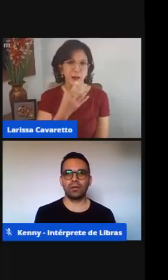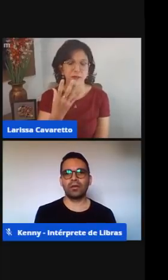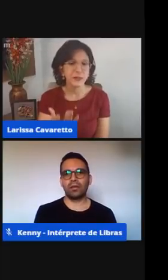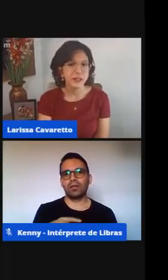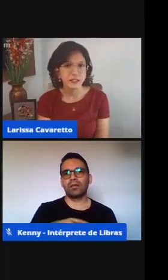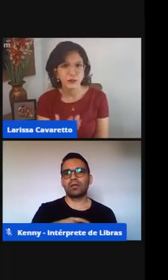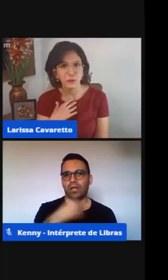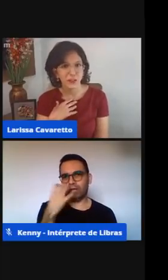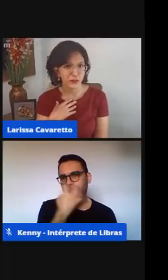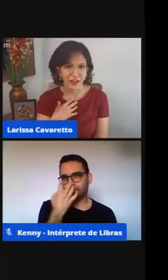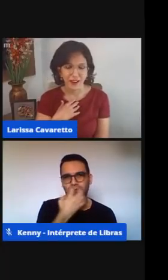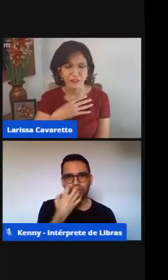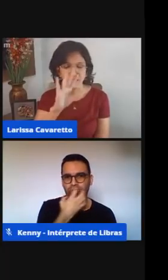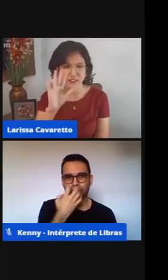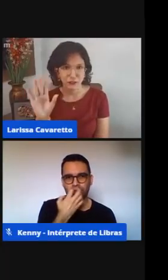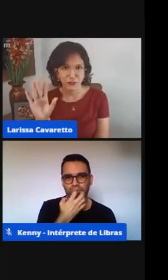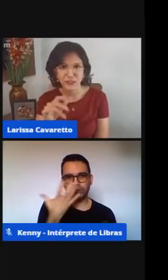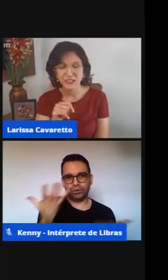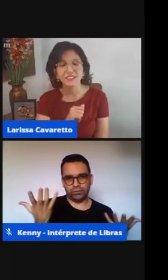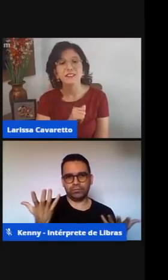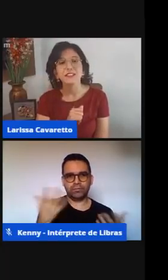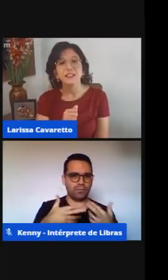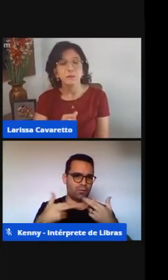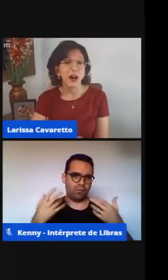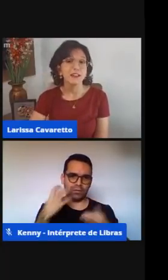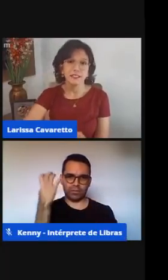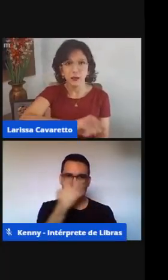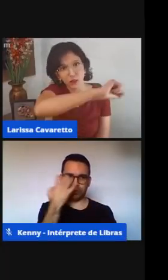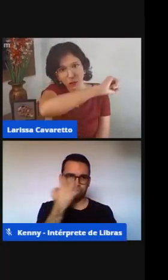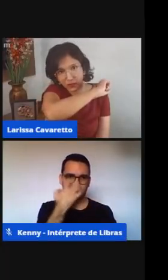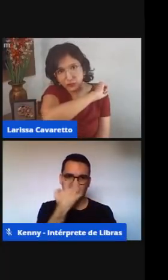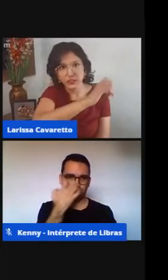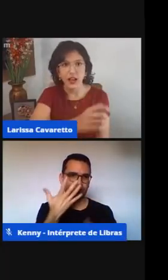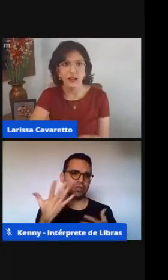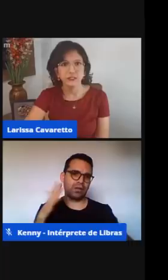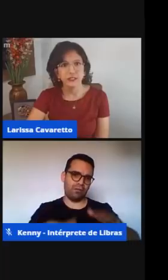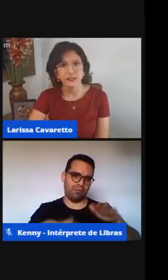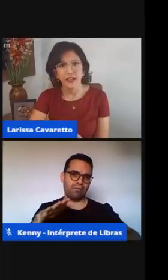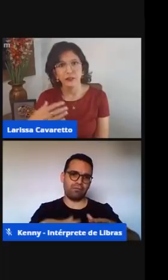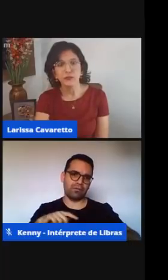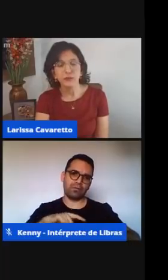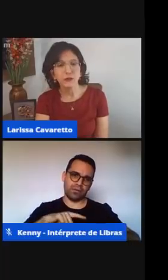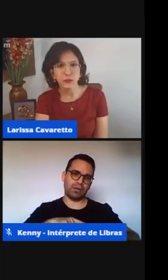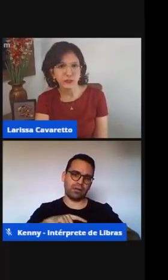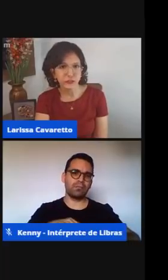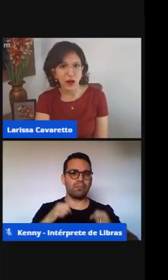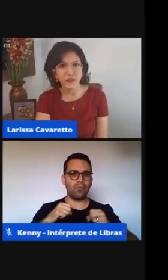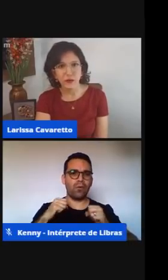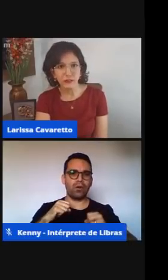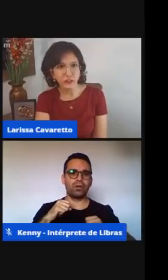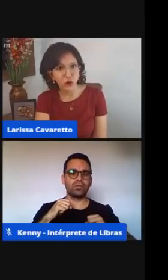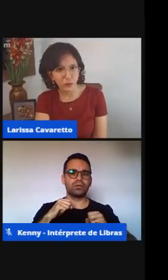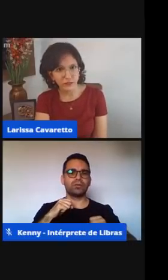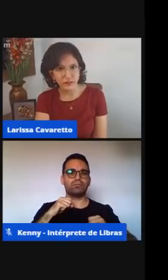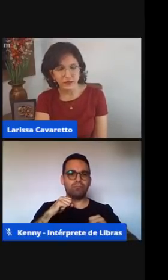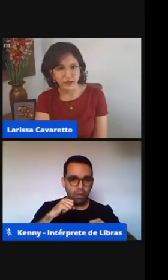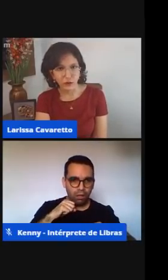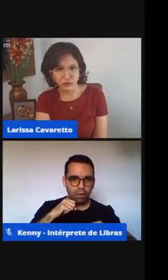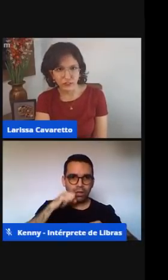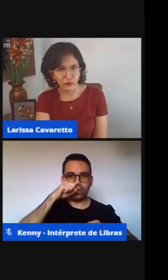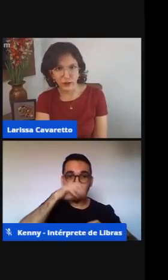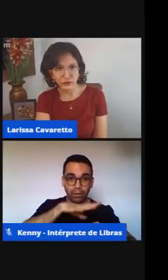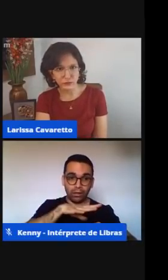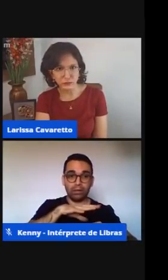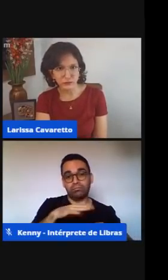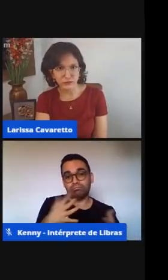alérgica, acaba espirrando. Eu mesmo sou alérgica, às vezes estou espirrando, mas sempre tomando os cuidados, né? O espirro por si só não é um sintoma da